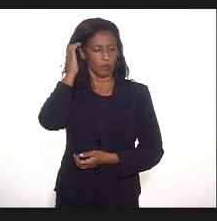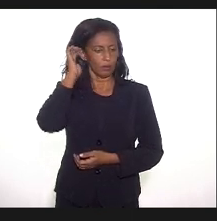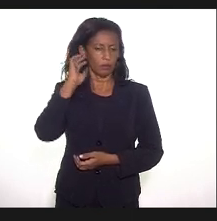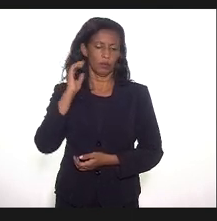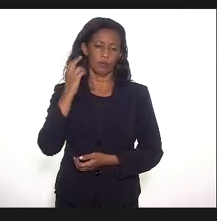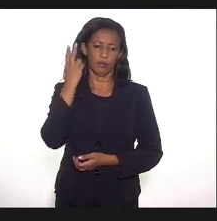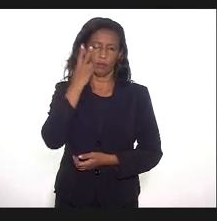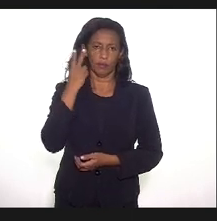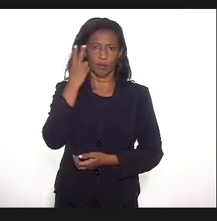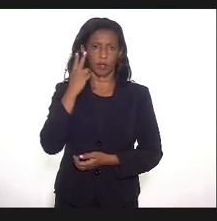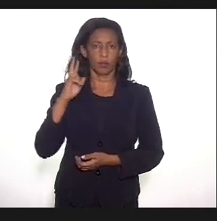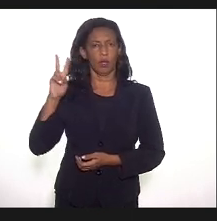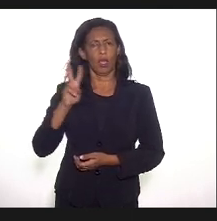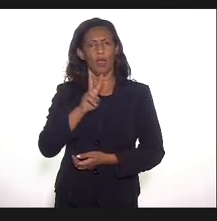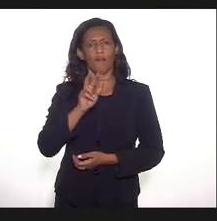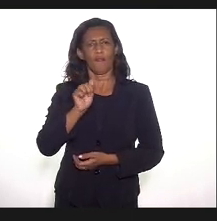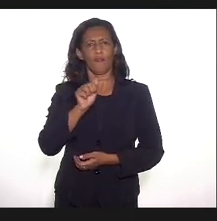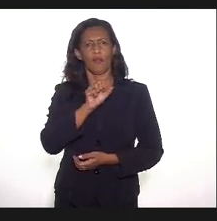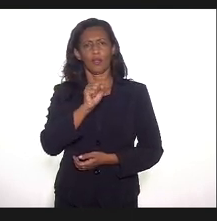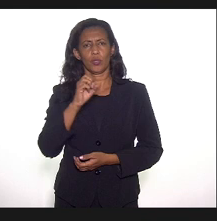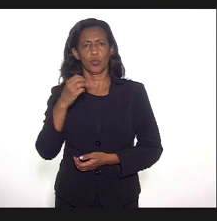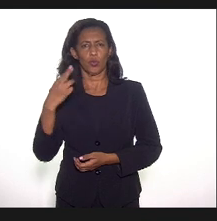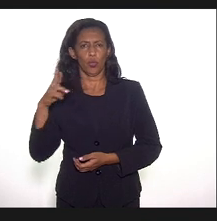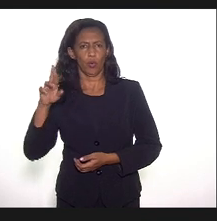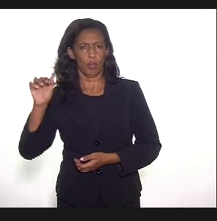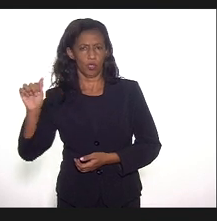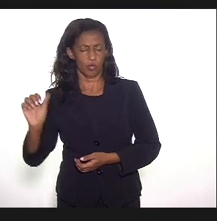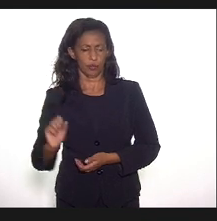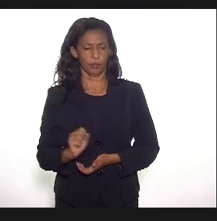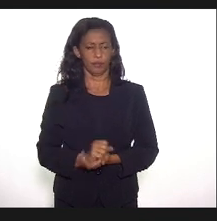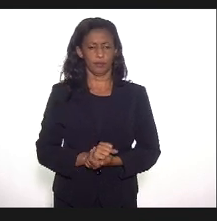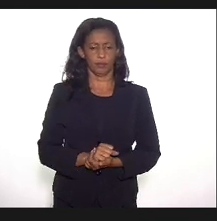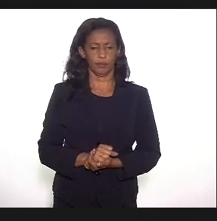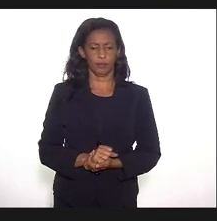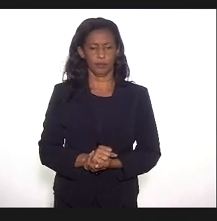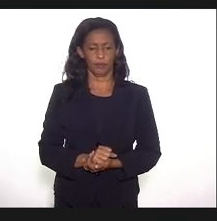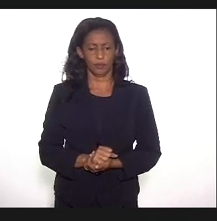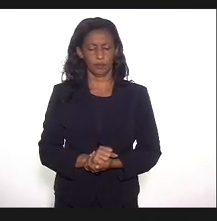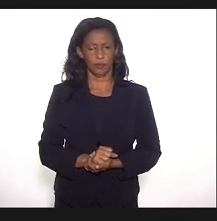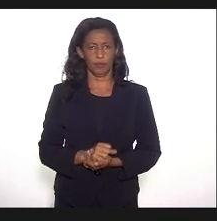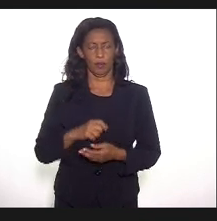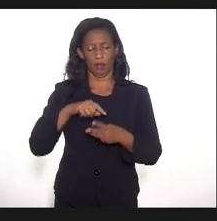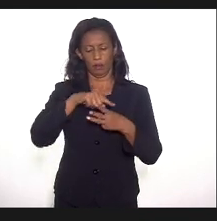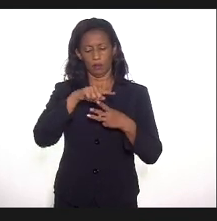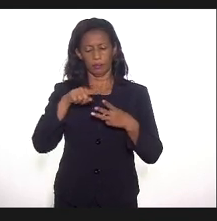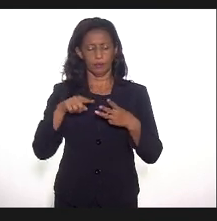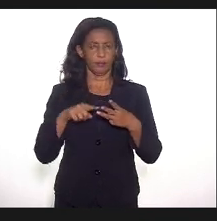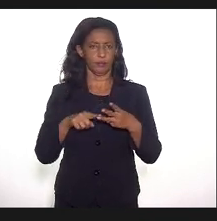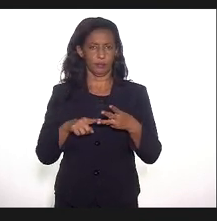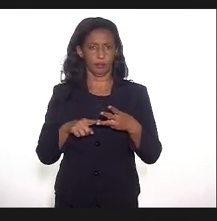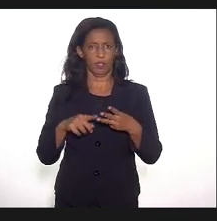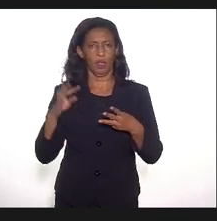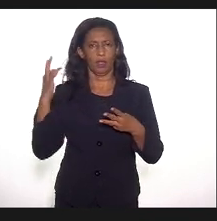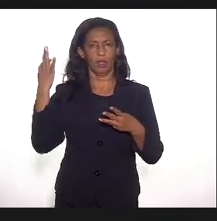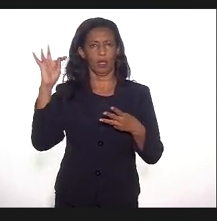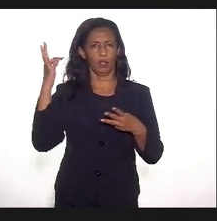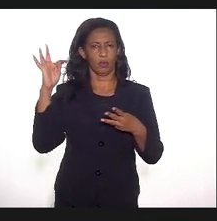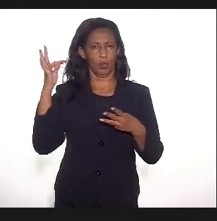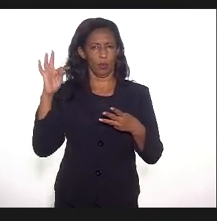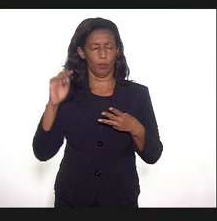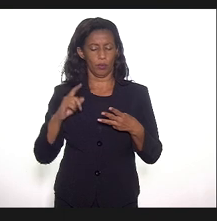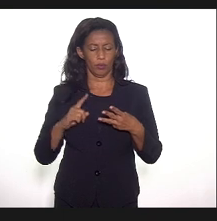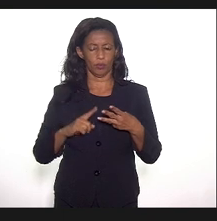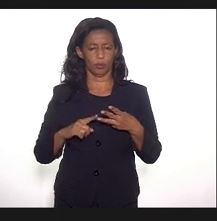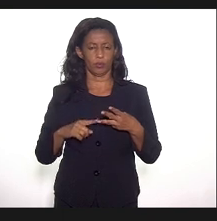Brando, lá de Vassouras, vereador Gabriel de Vassouras, estava aqui com o vereador Fidel de Teresópolis e